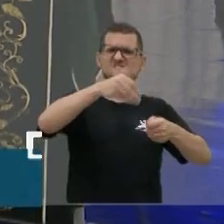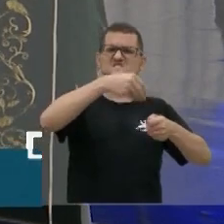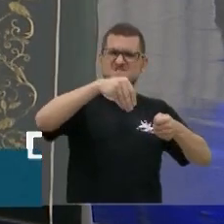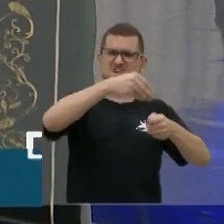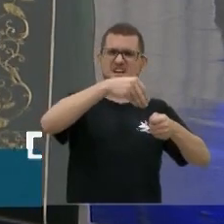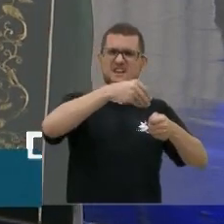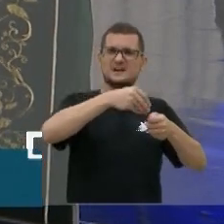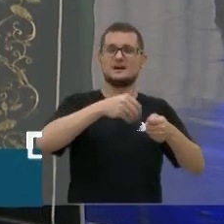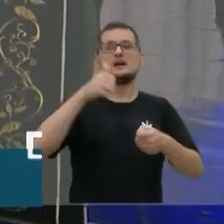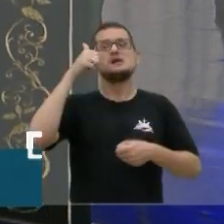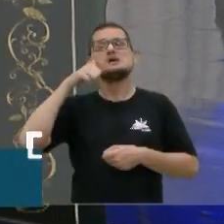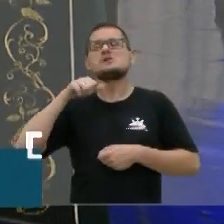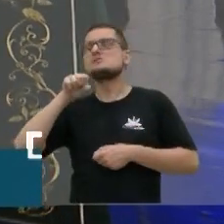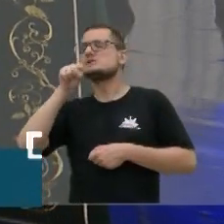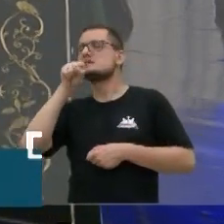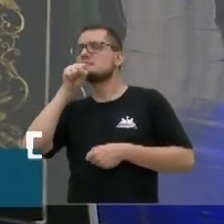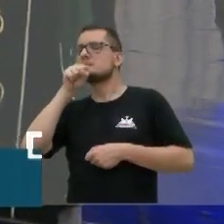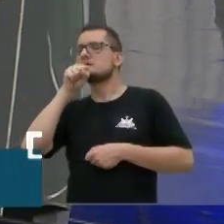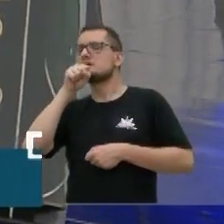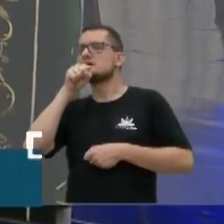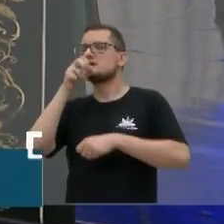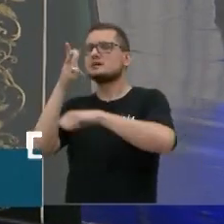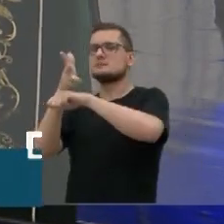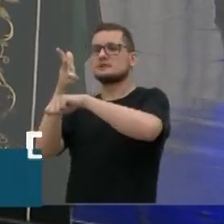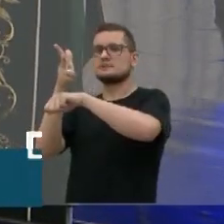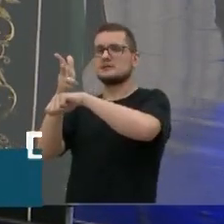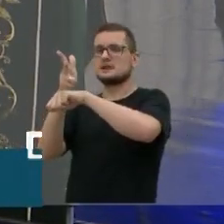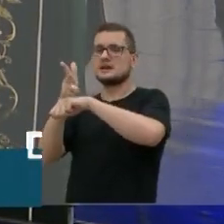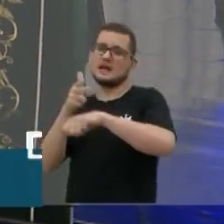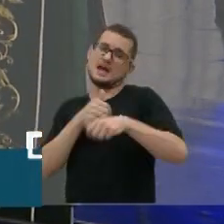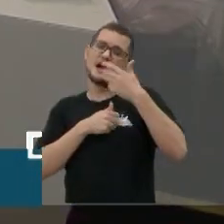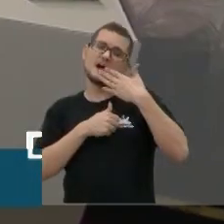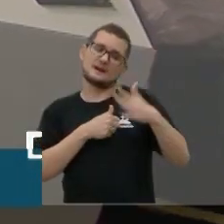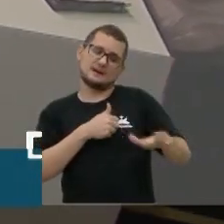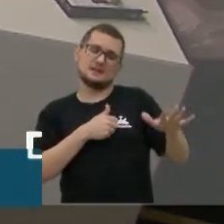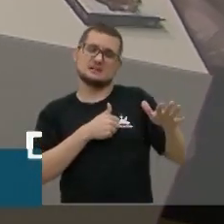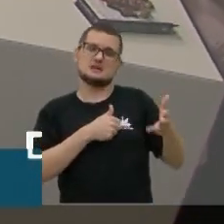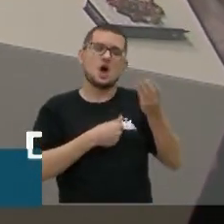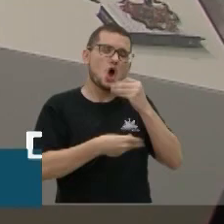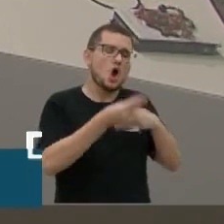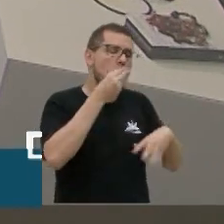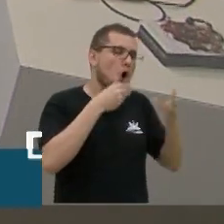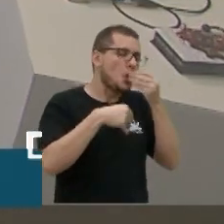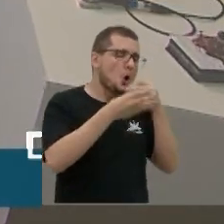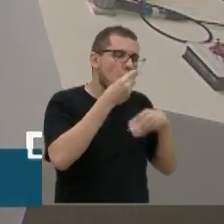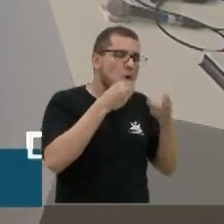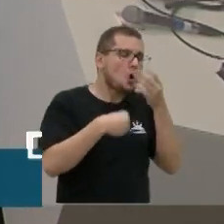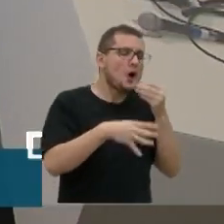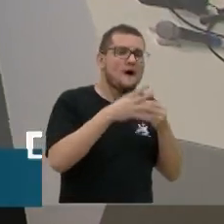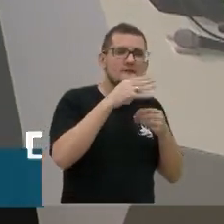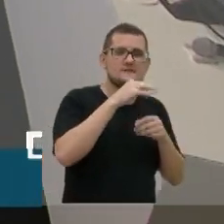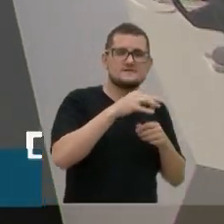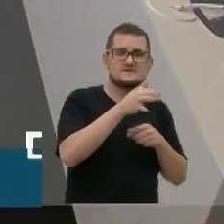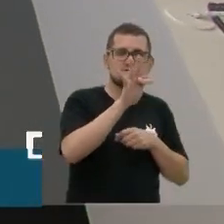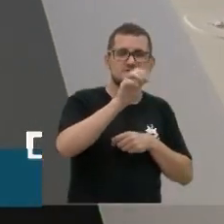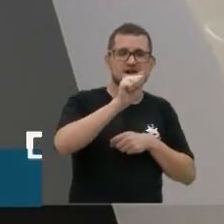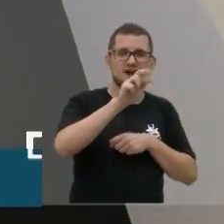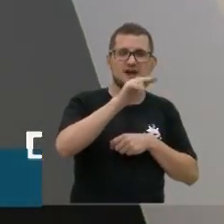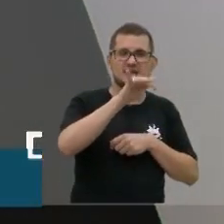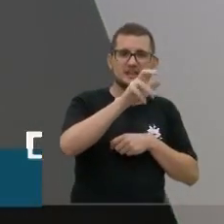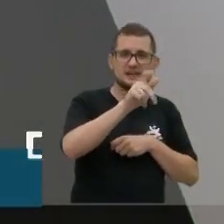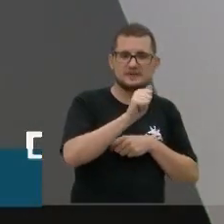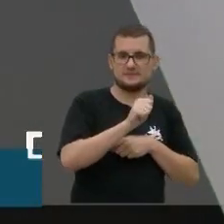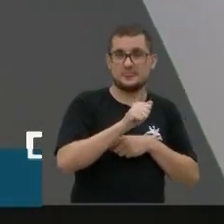Enquanto a mãe falava, mandando um recado para mim, ela enchia a boca de farinha e as criancinhas tudo junto. Aí a